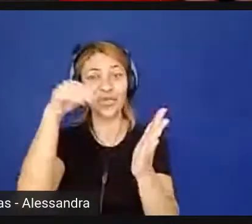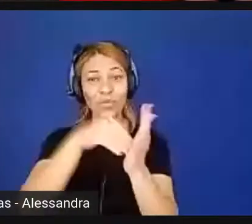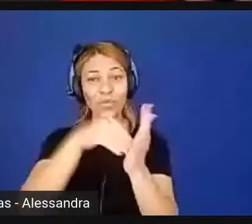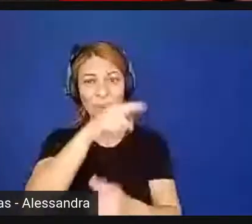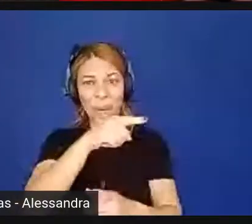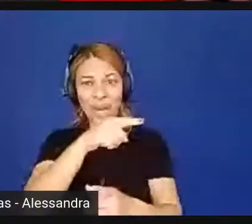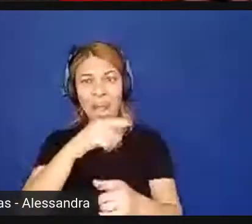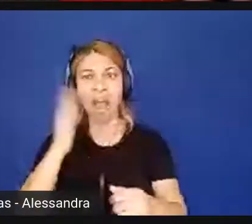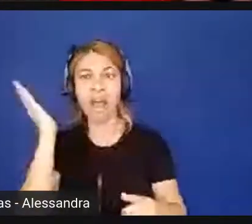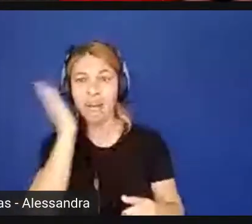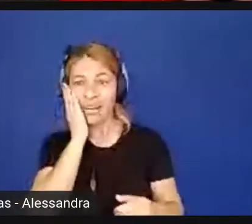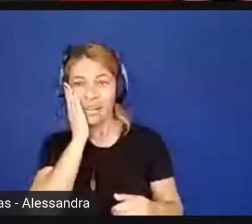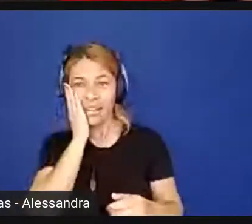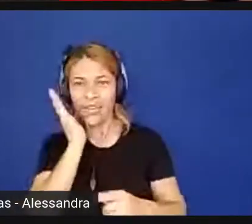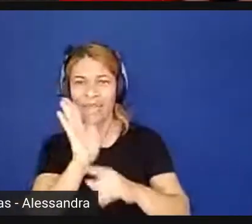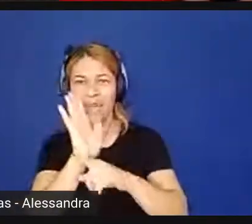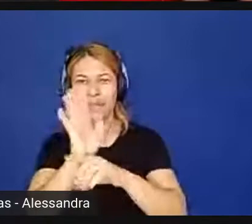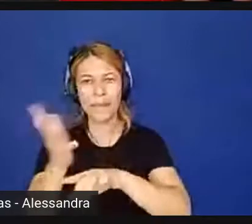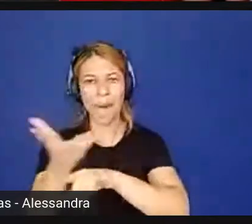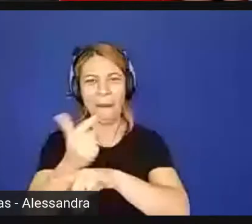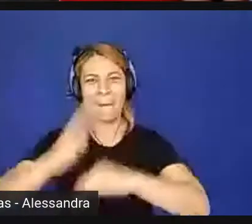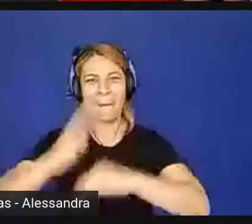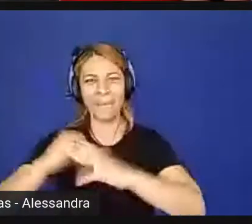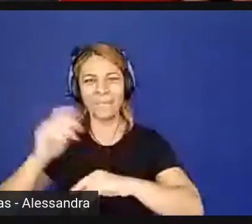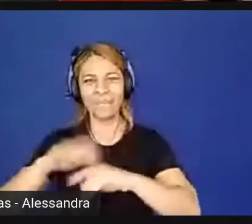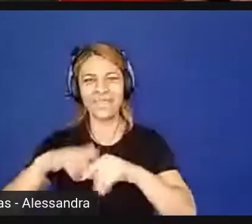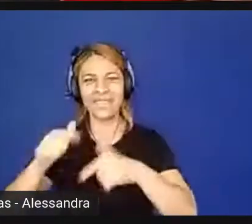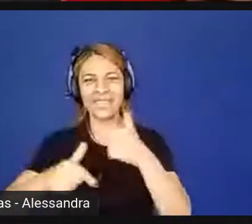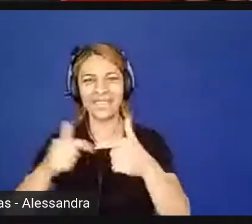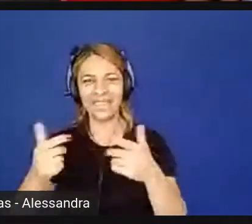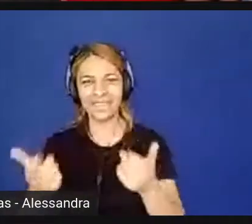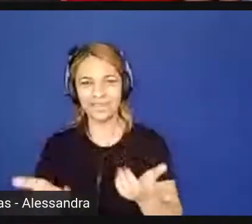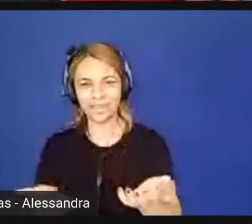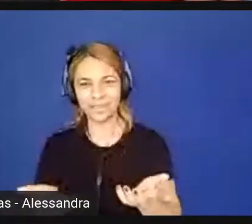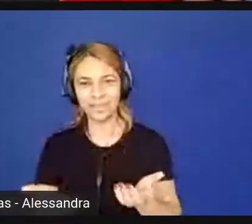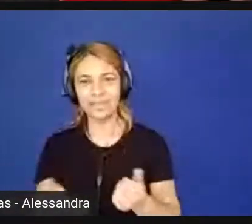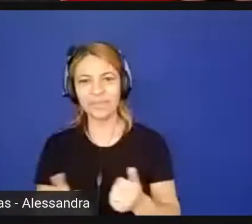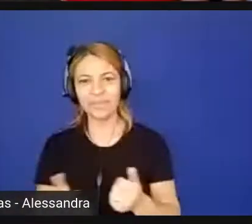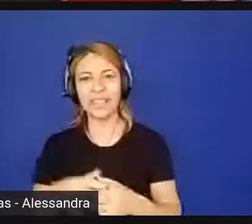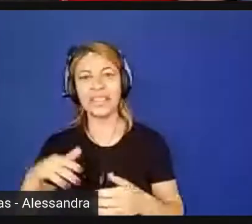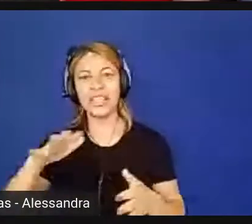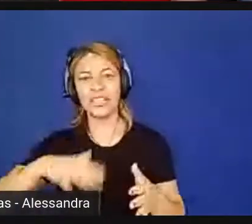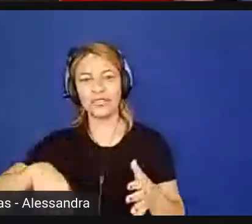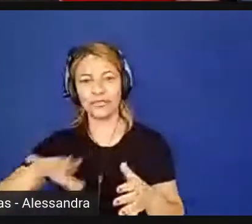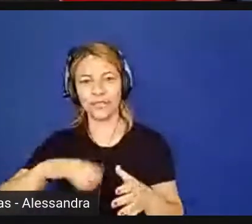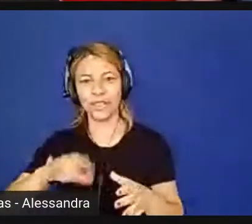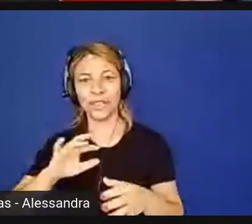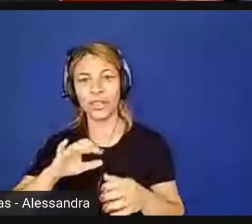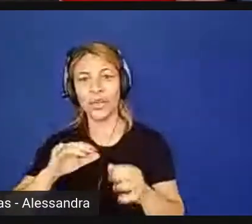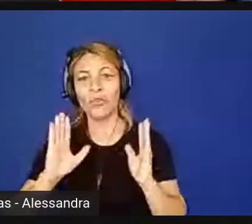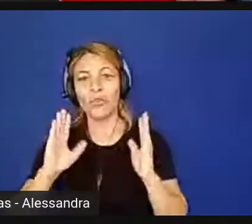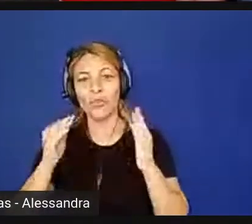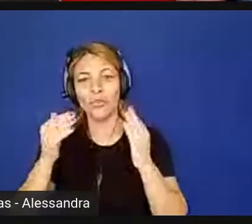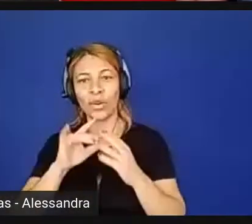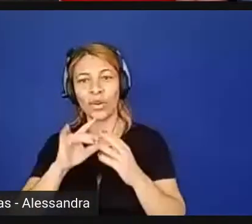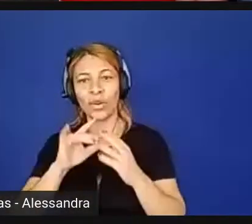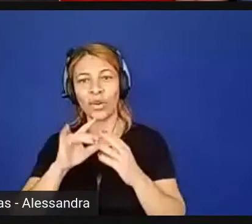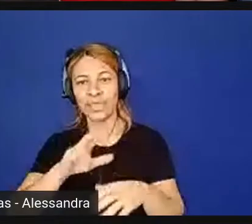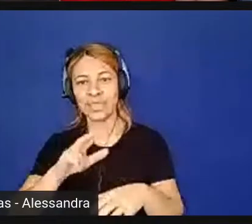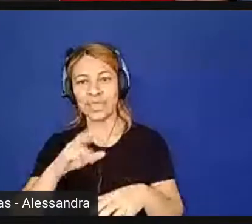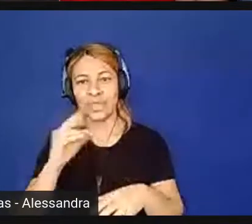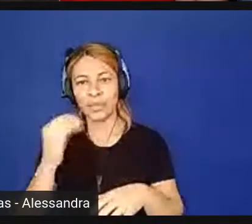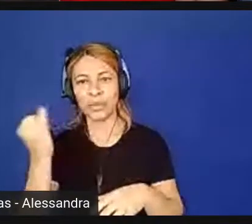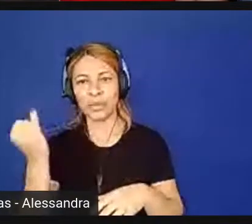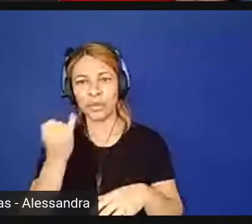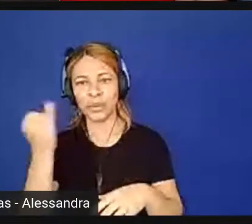melhor. Então, eu acho que a gente tem... A reforma do setor público com foco em resultado, ela é muito importante. A gente tem muito